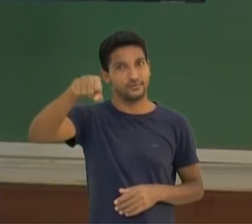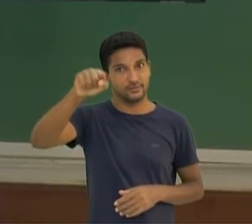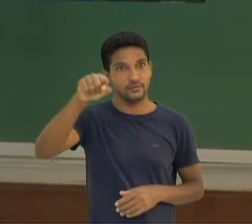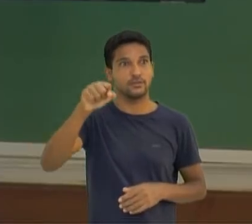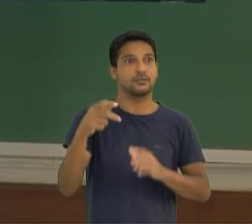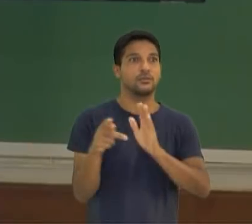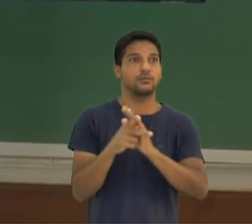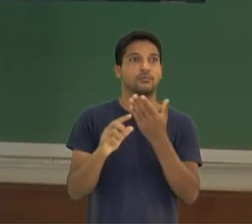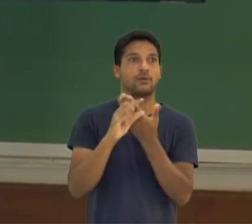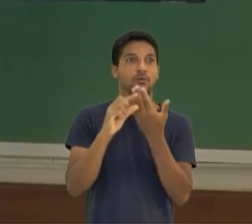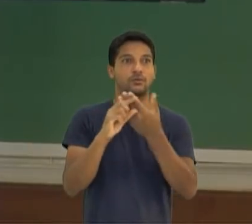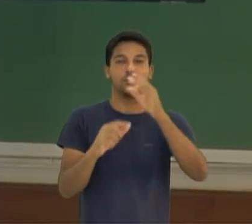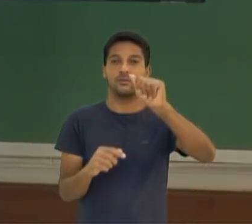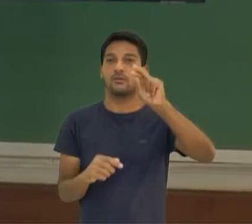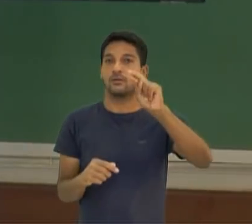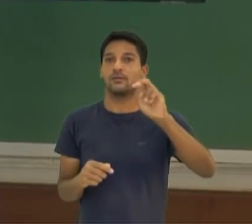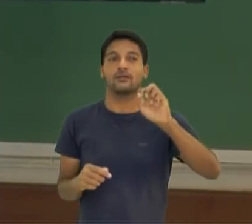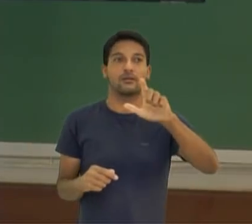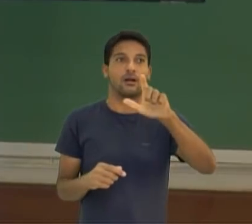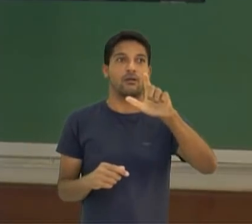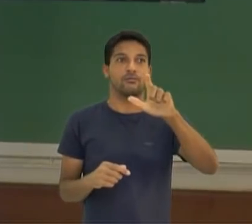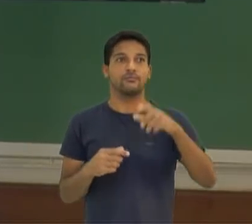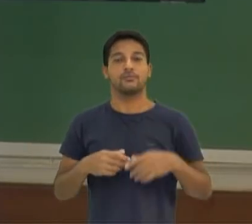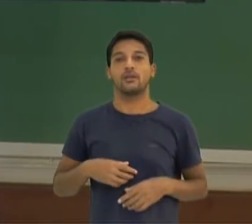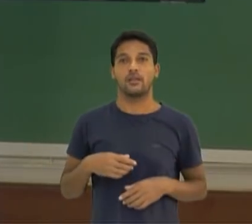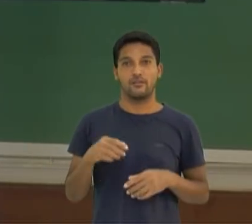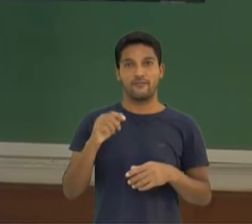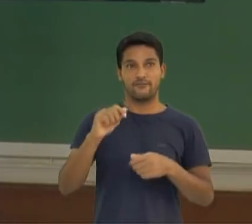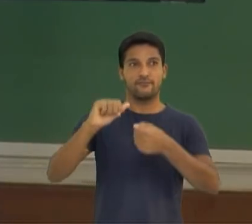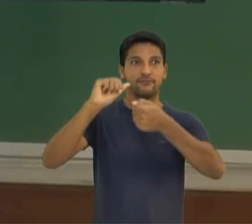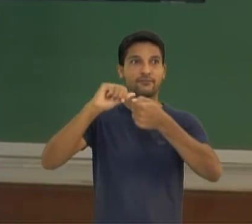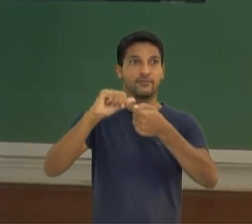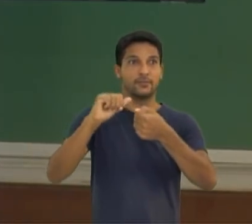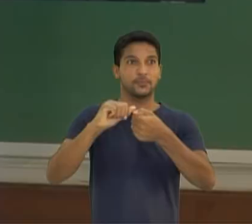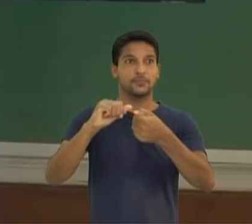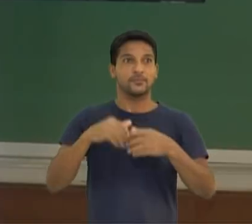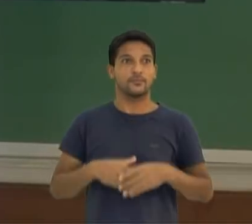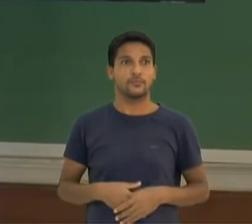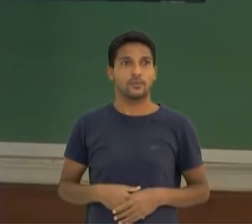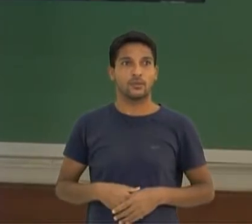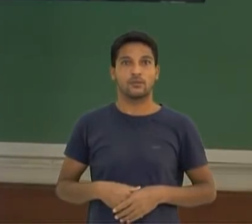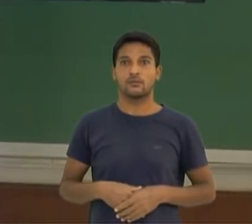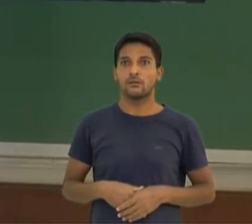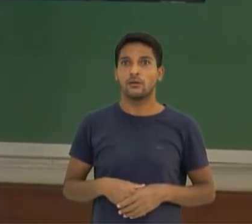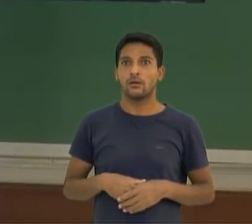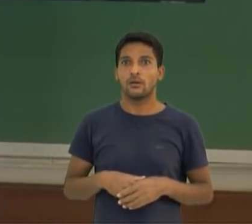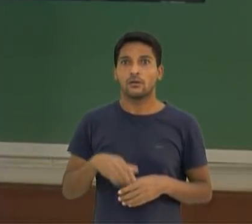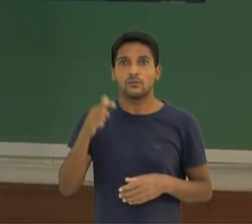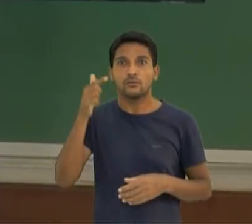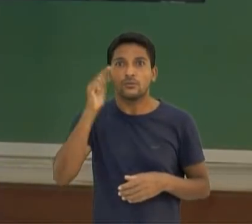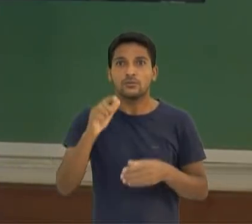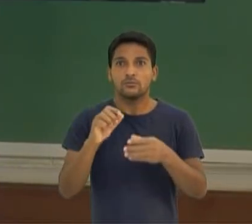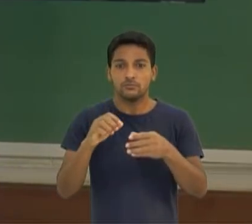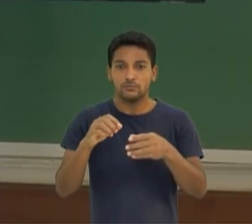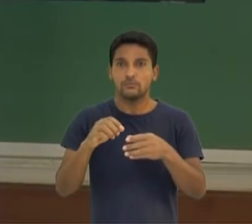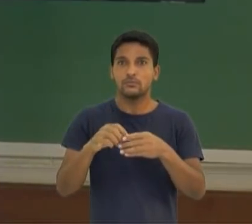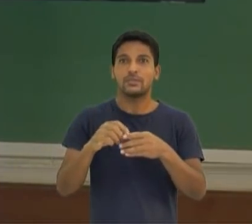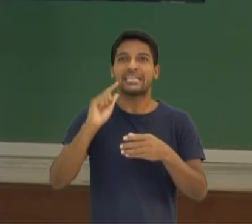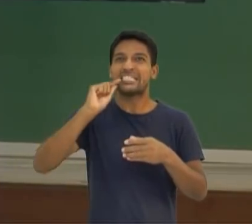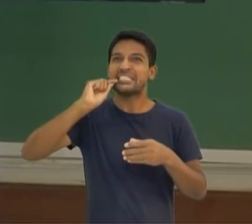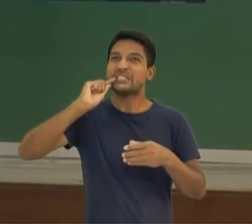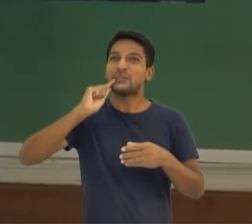Carl, ele isolou o ácido tartárico da uva, ele conseguiu extrair o ácido cítrico do